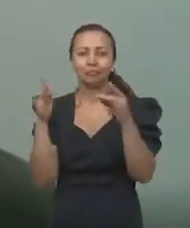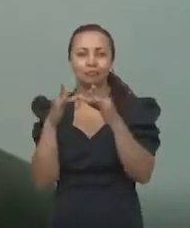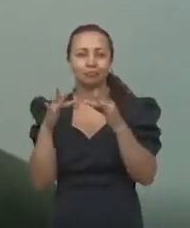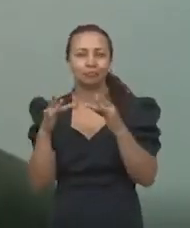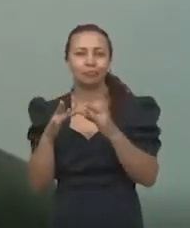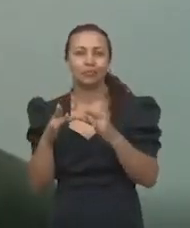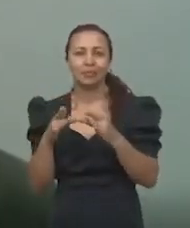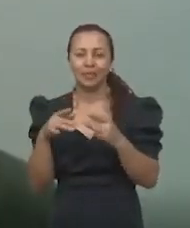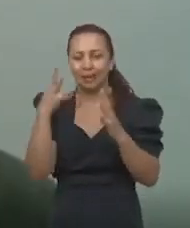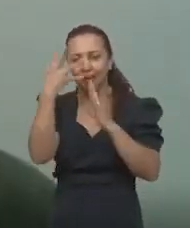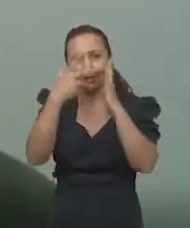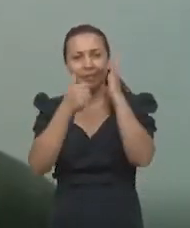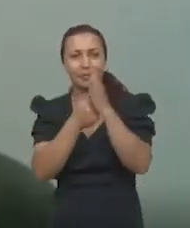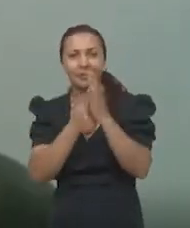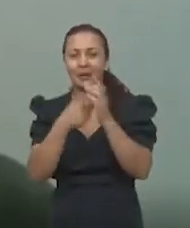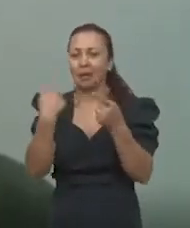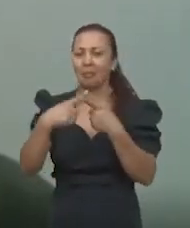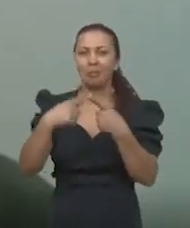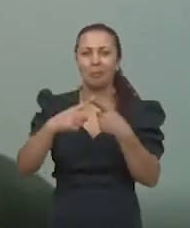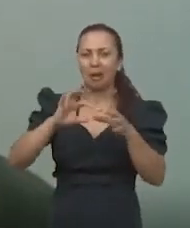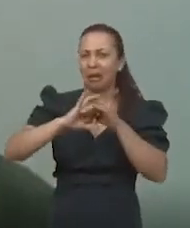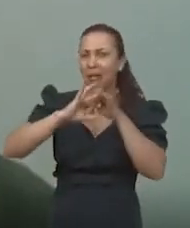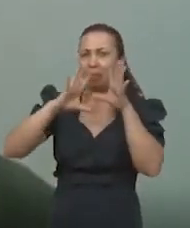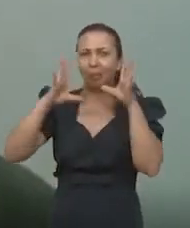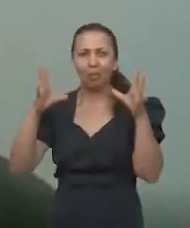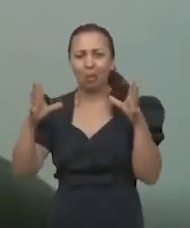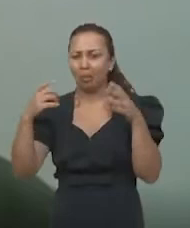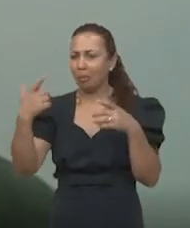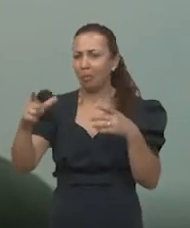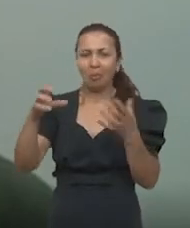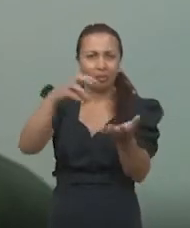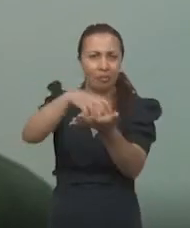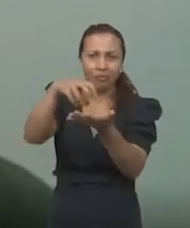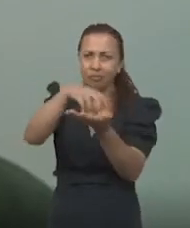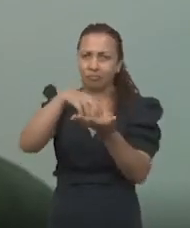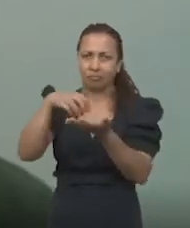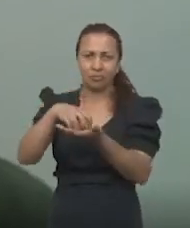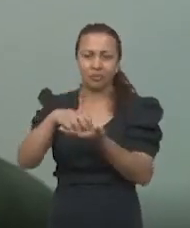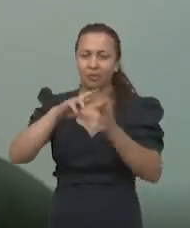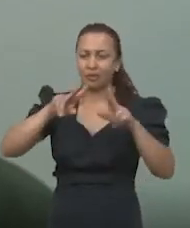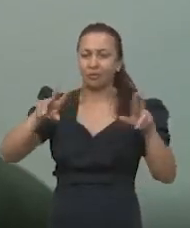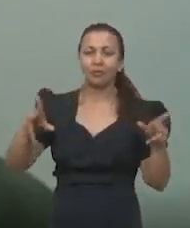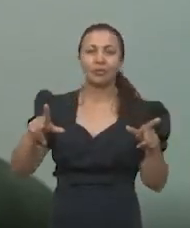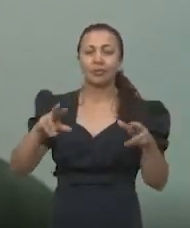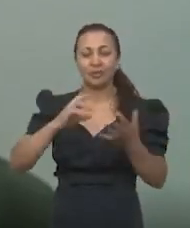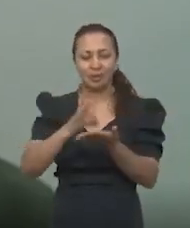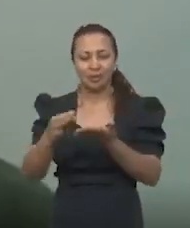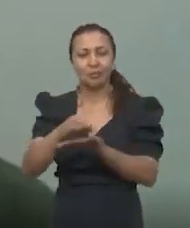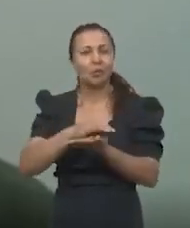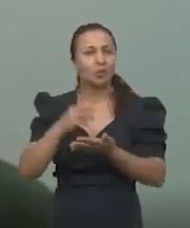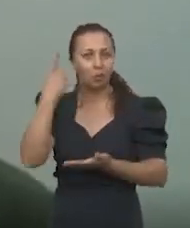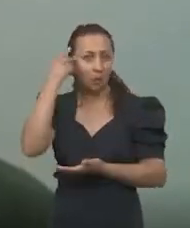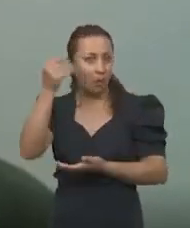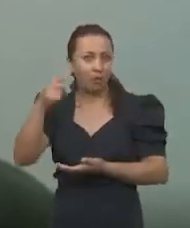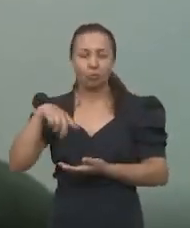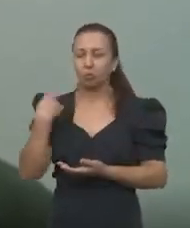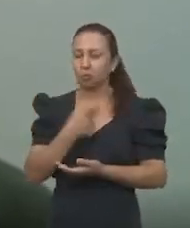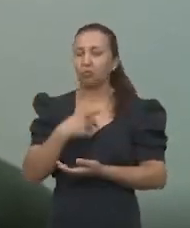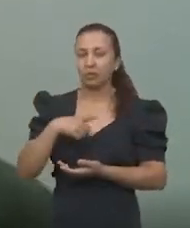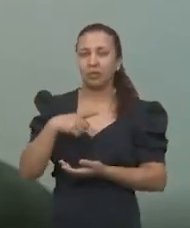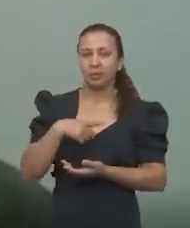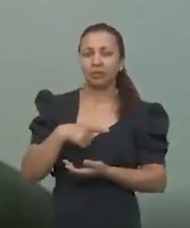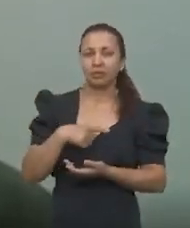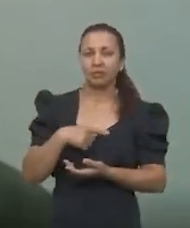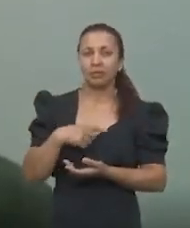marcante, eu diria, é serem descentralizadas, são por elas serem descentralizadas. Então, elas, diferente das moedas convencionais, né, as